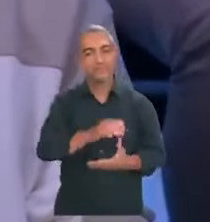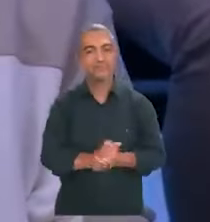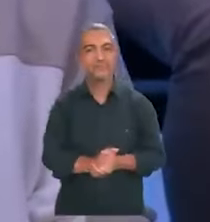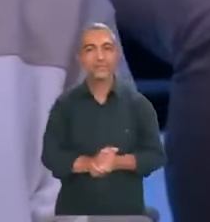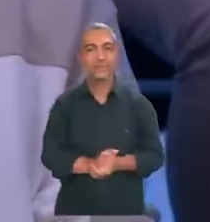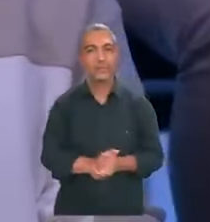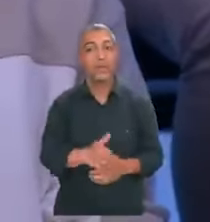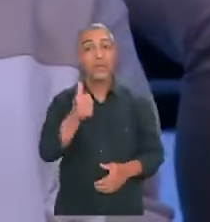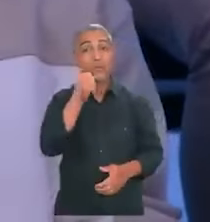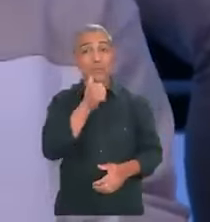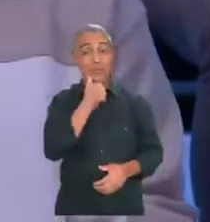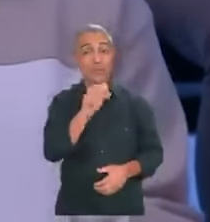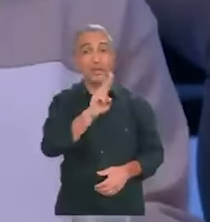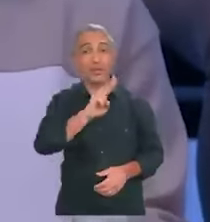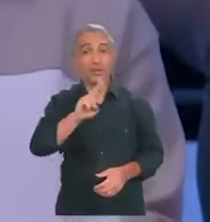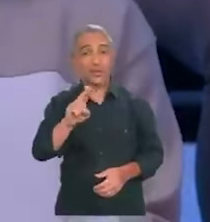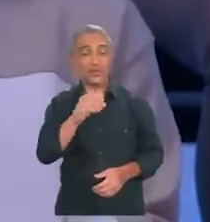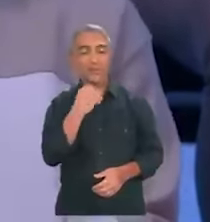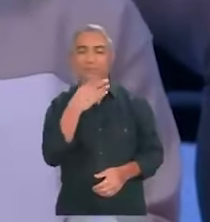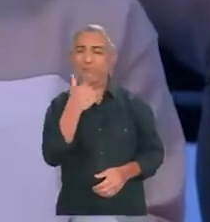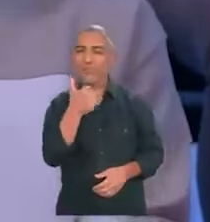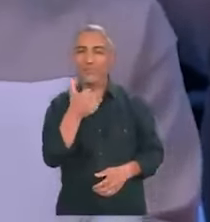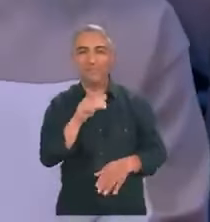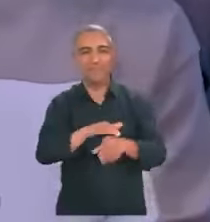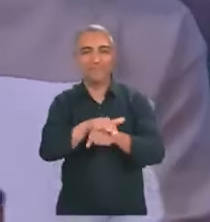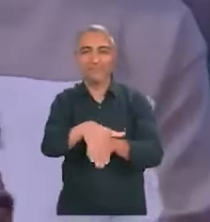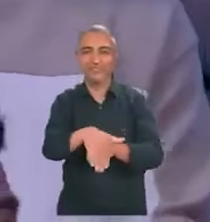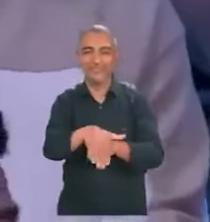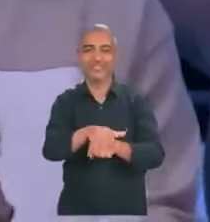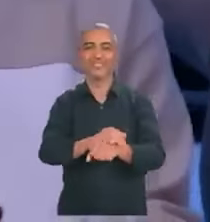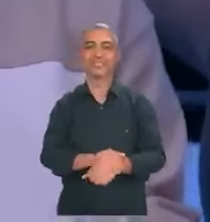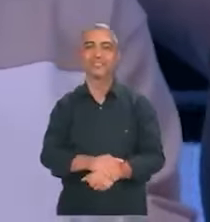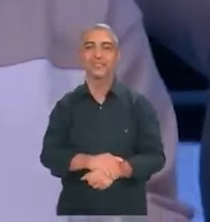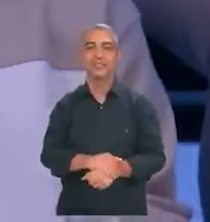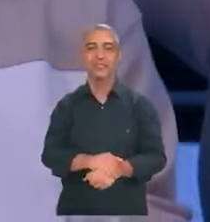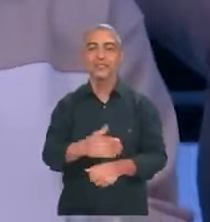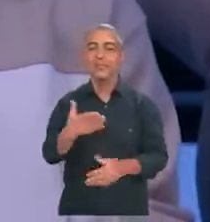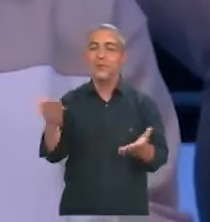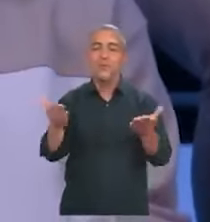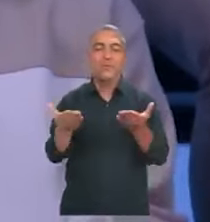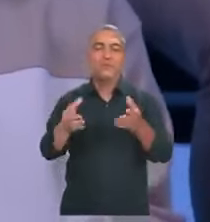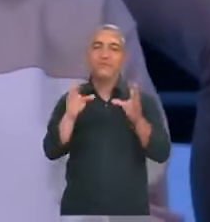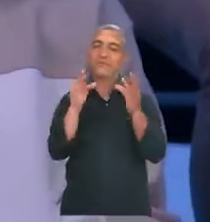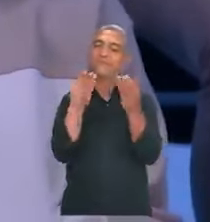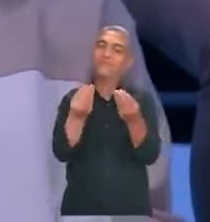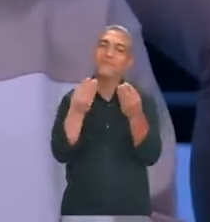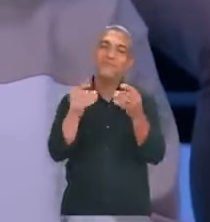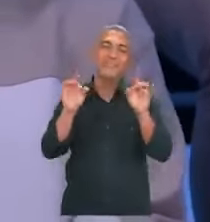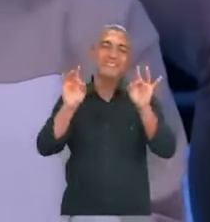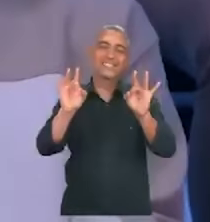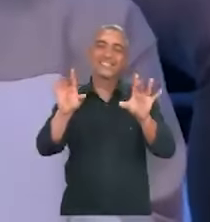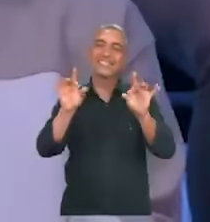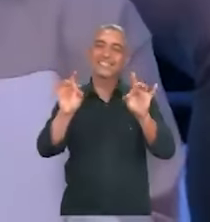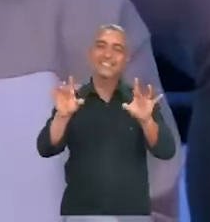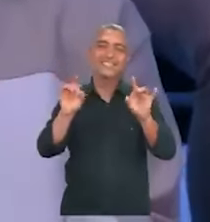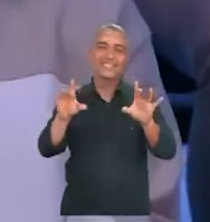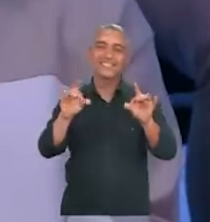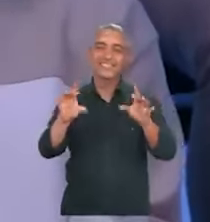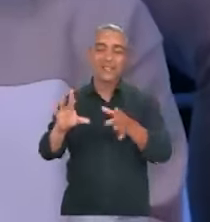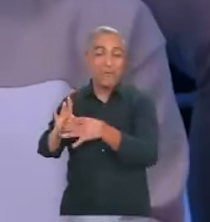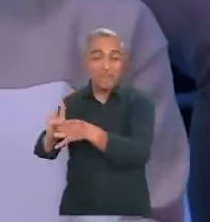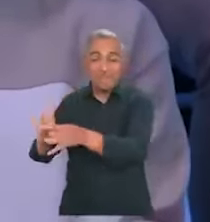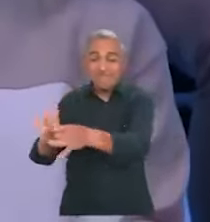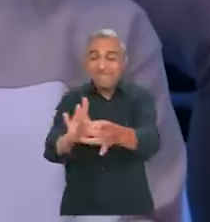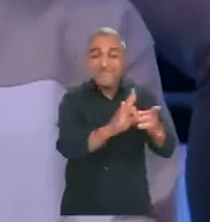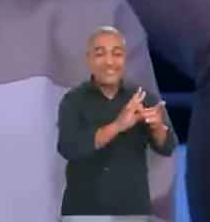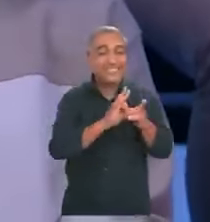Boa noite. Olha, realmente é um sonho que está acontecendo aqui. Não é verdade, Breno? Consegui unir pessoas